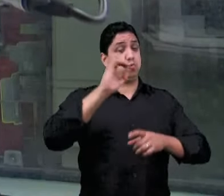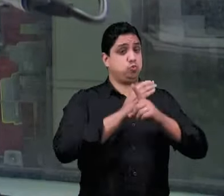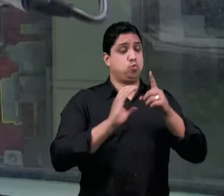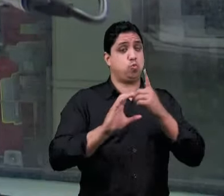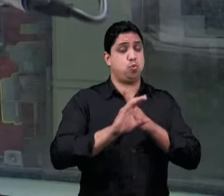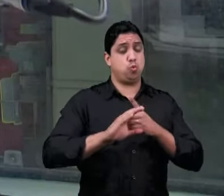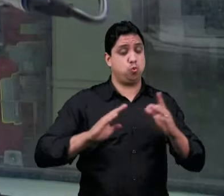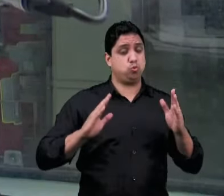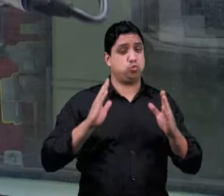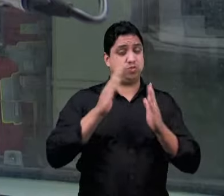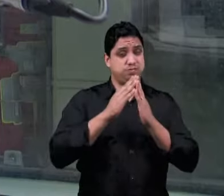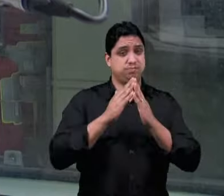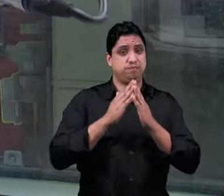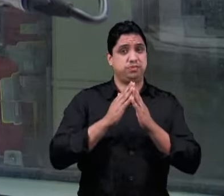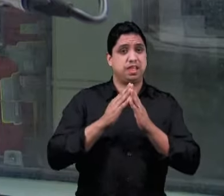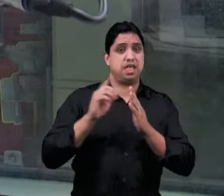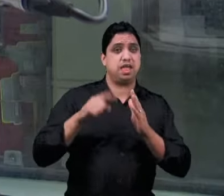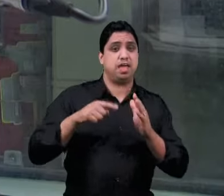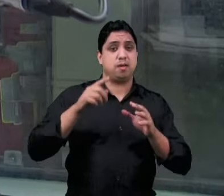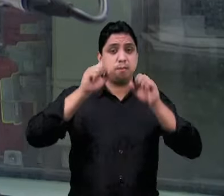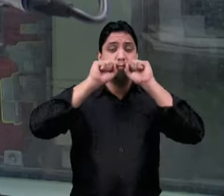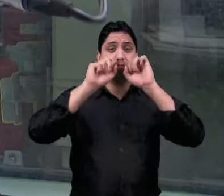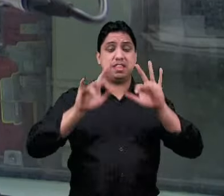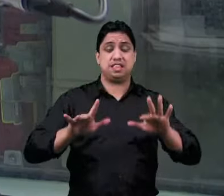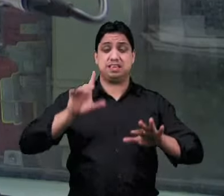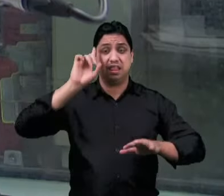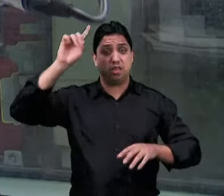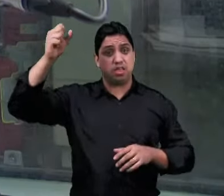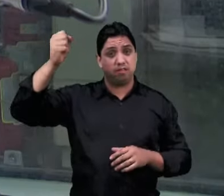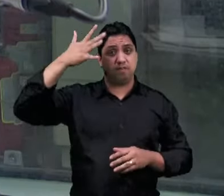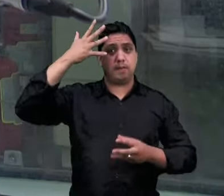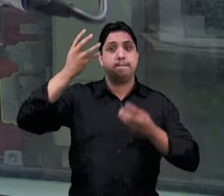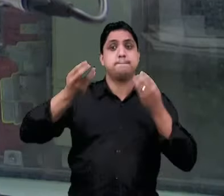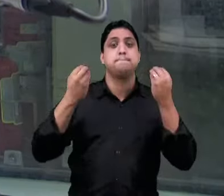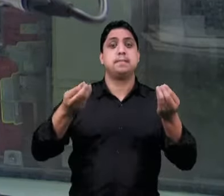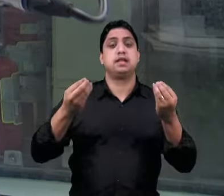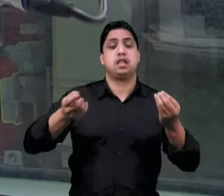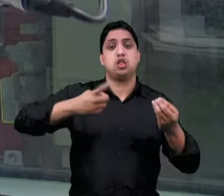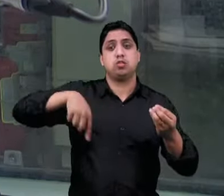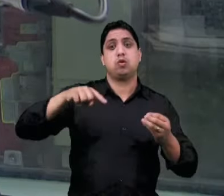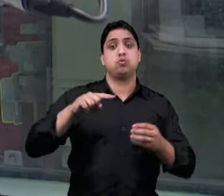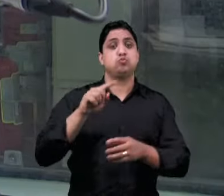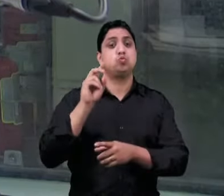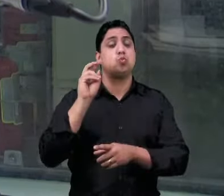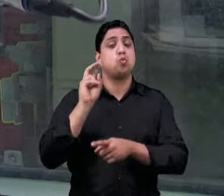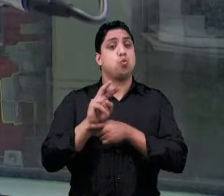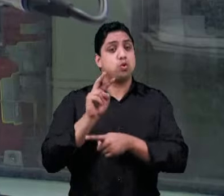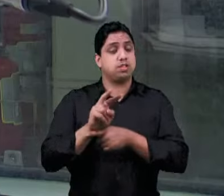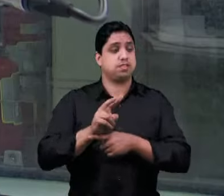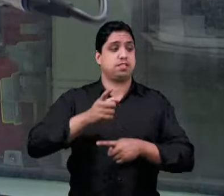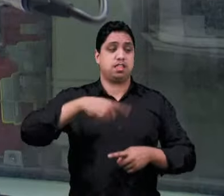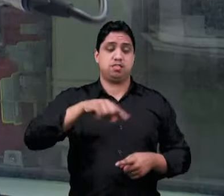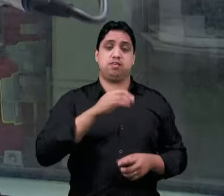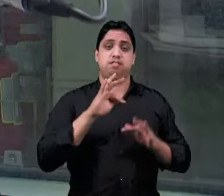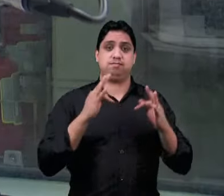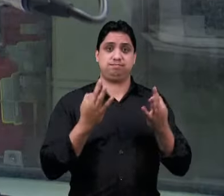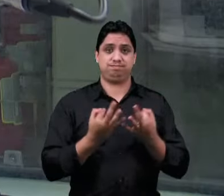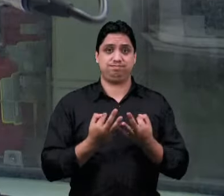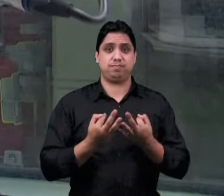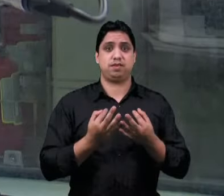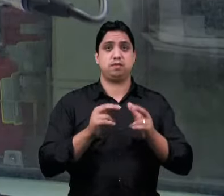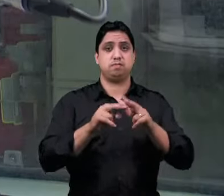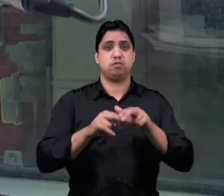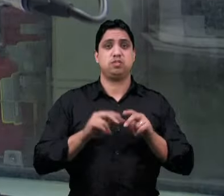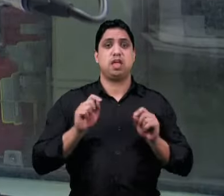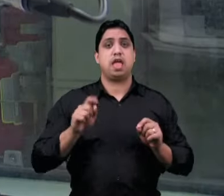uma bênção que o Senhor revelou para nós, para que nós tivéssemos cuidado dos nossos familiares. Então,